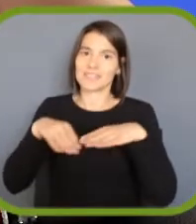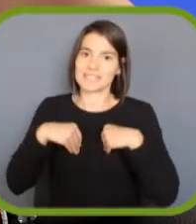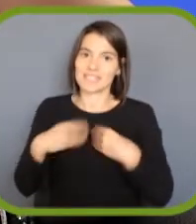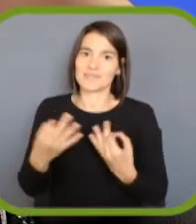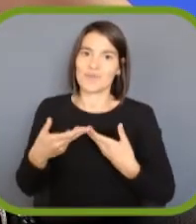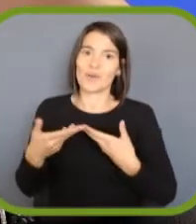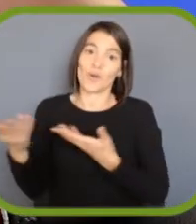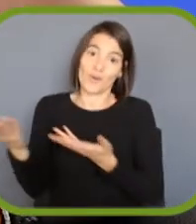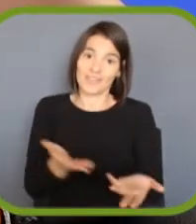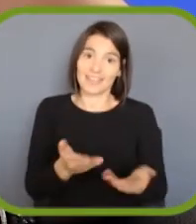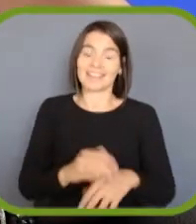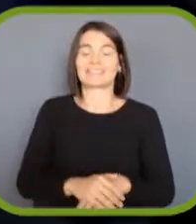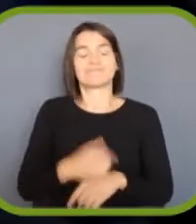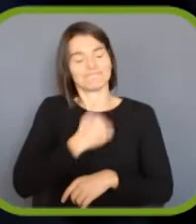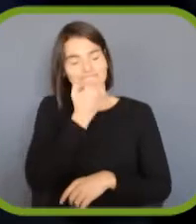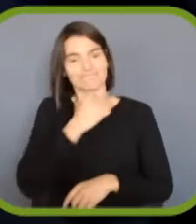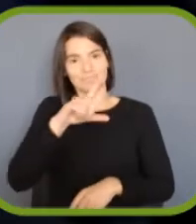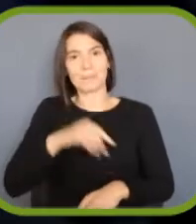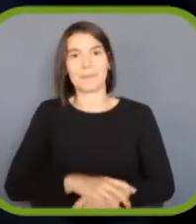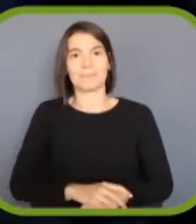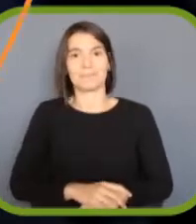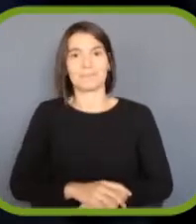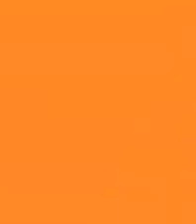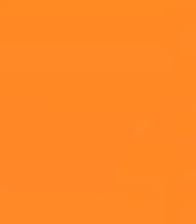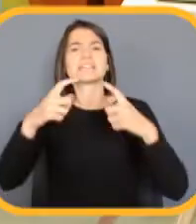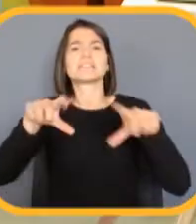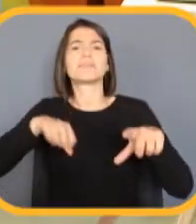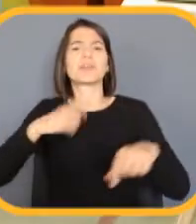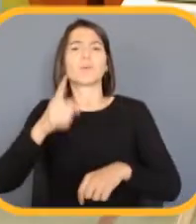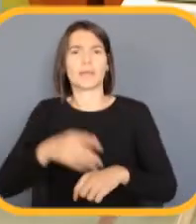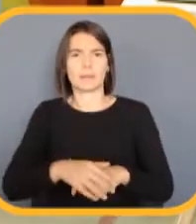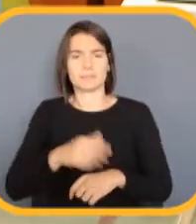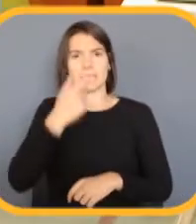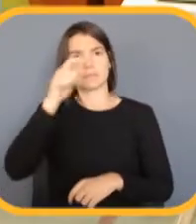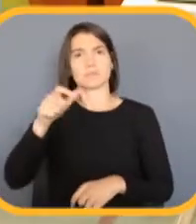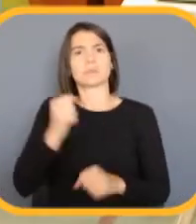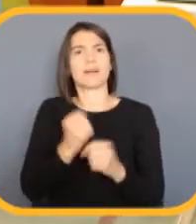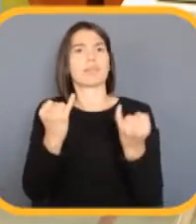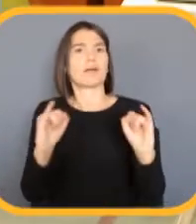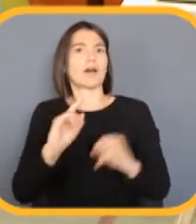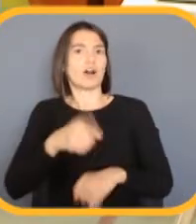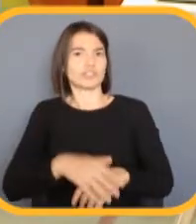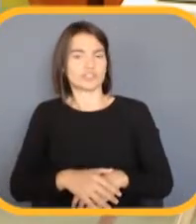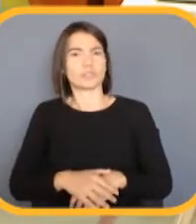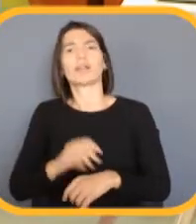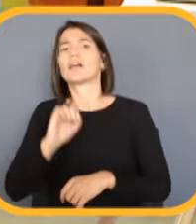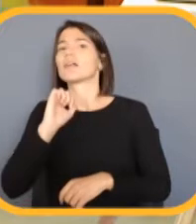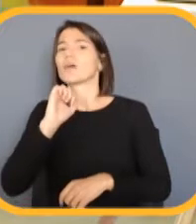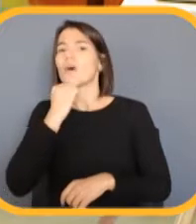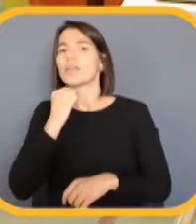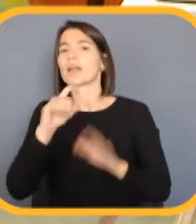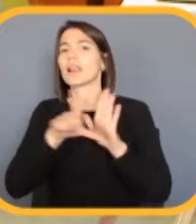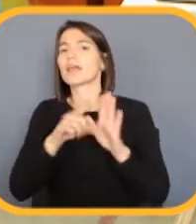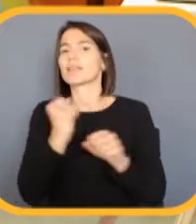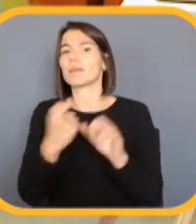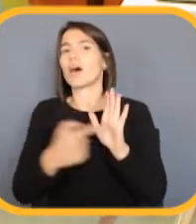vez por ter aceitado o nosso convite. Foi um prazer. O que é um recibo verde e um trabalhador independente? Para que serve o Código